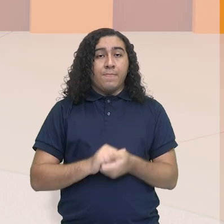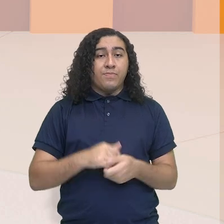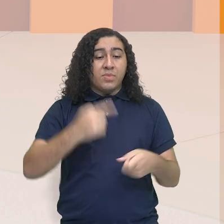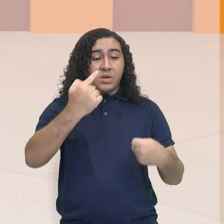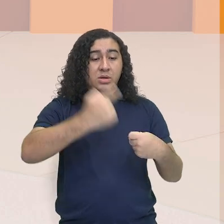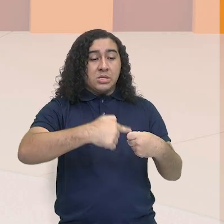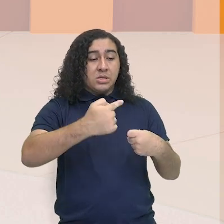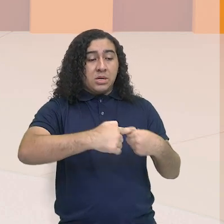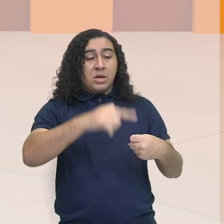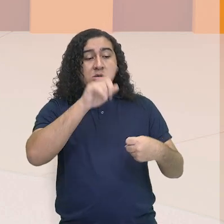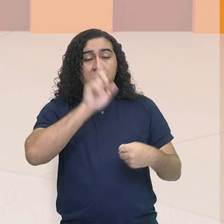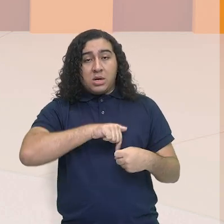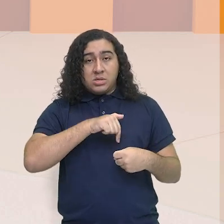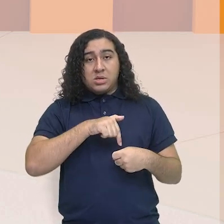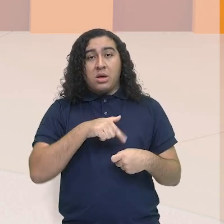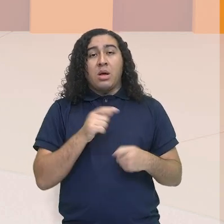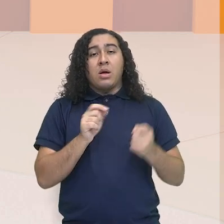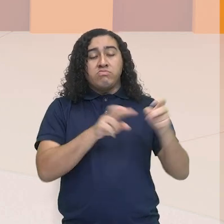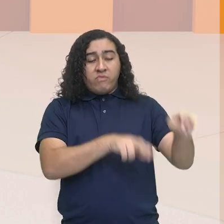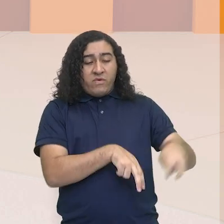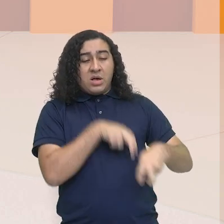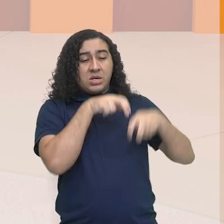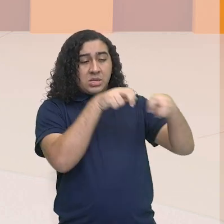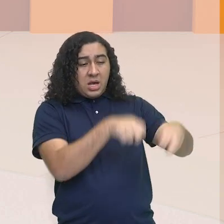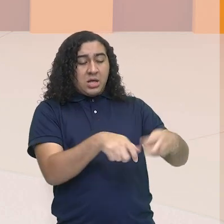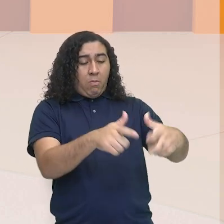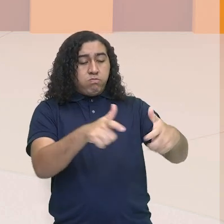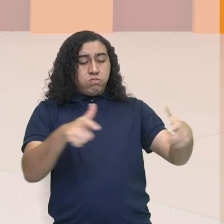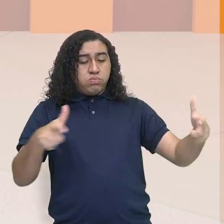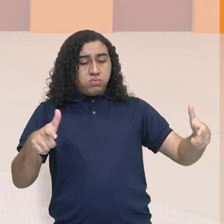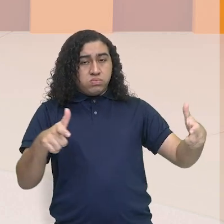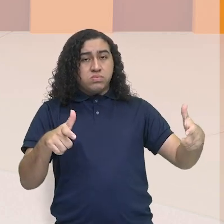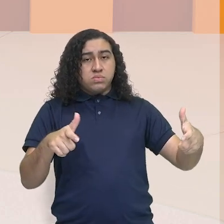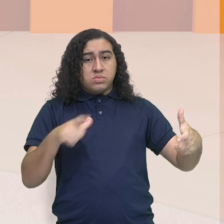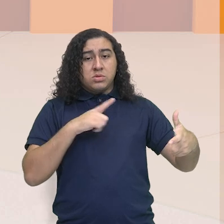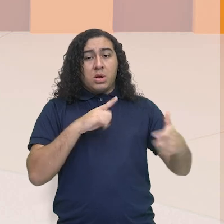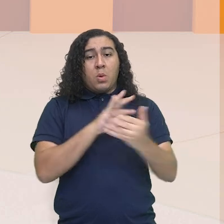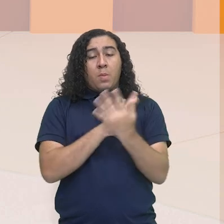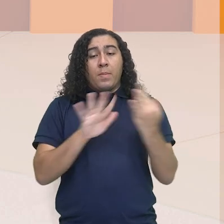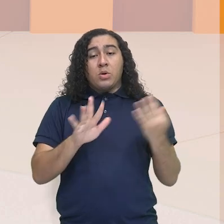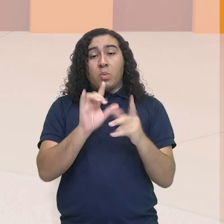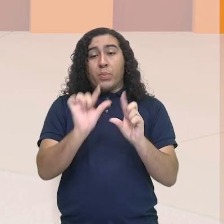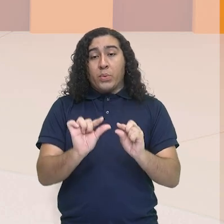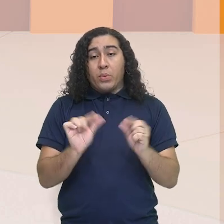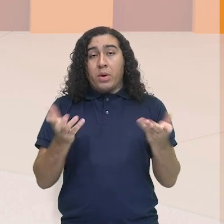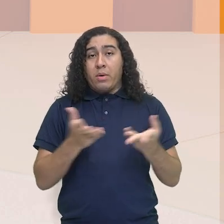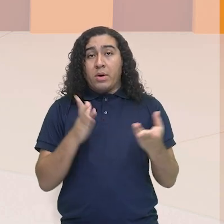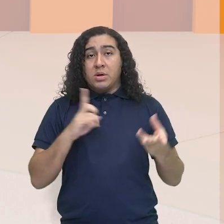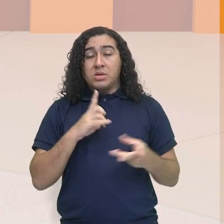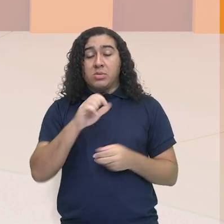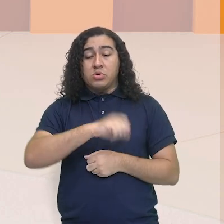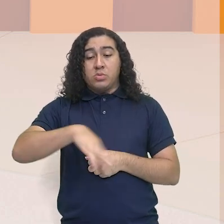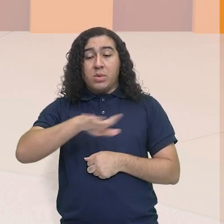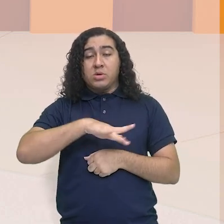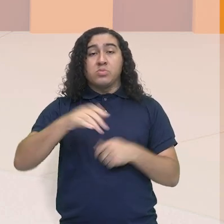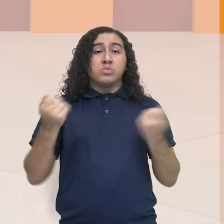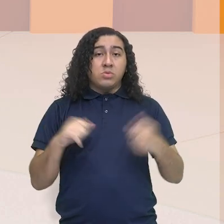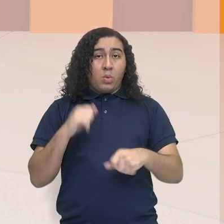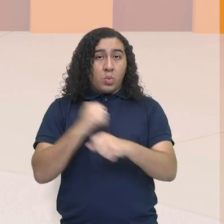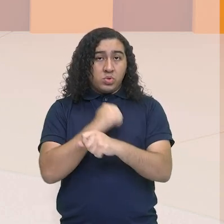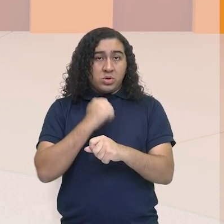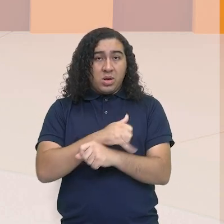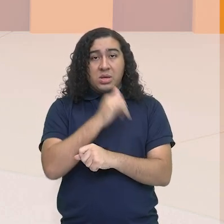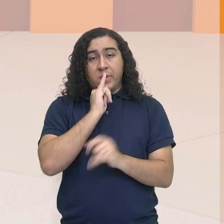ser aquelas grandes fazendas, propriedades pouco urbanizadas, para passar a ter uma área com construções, com